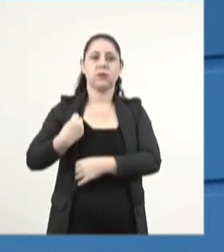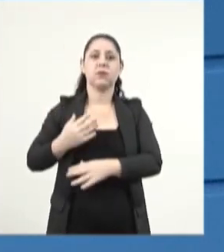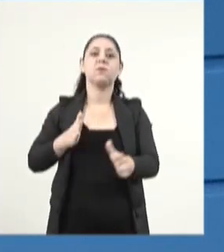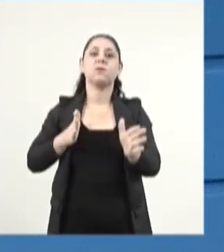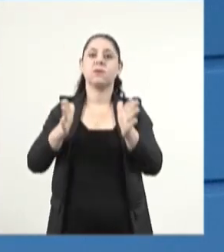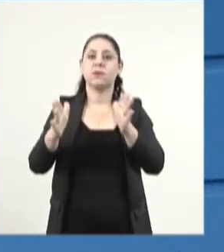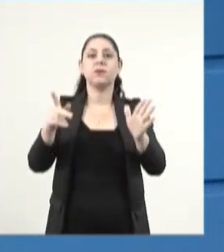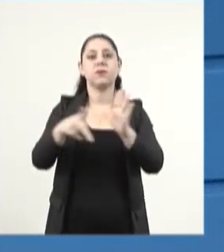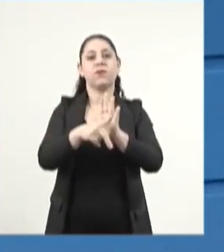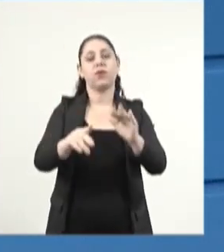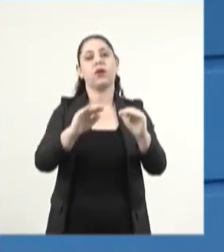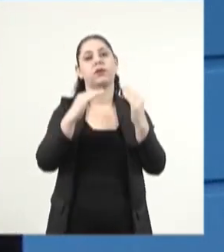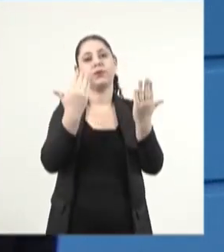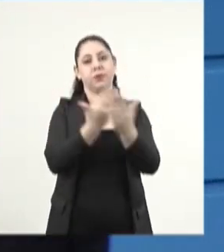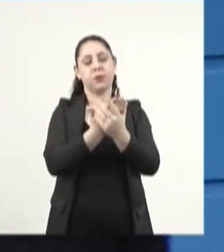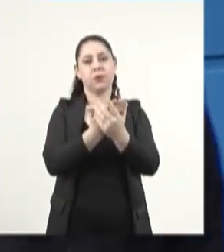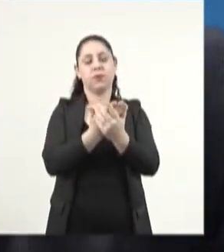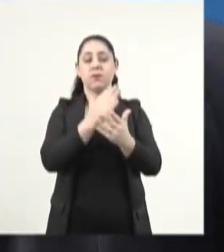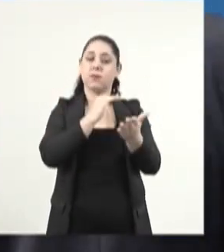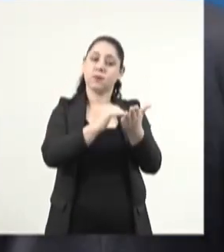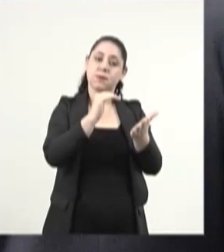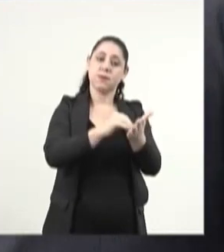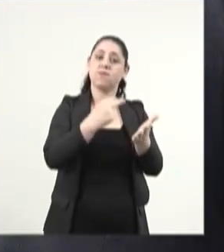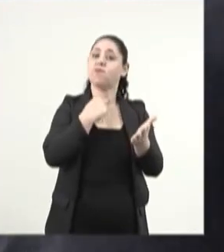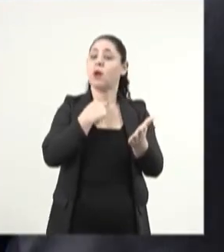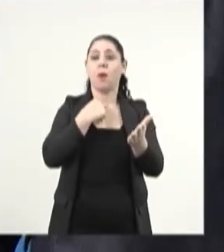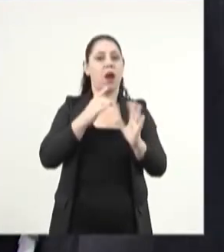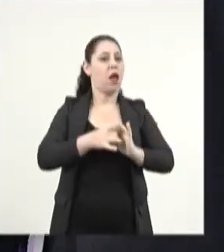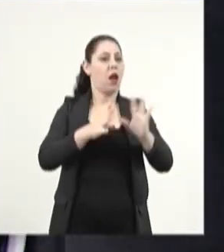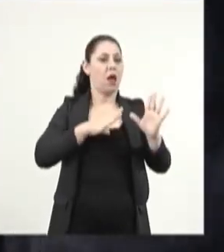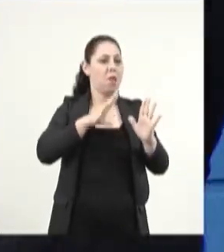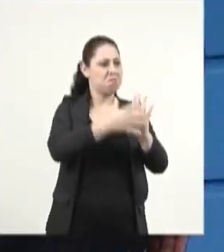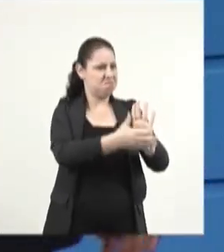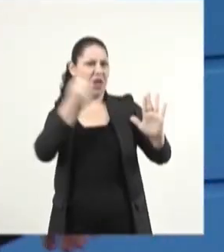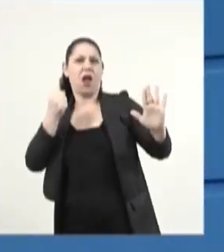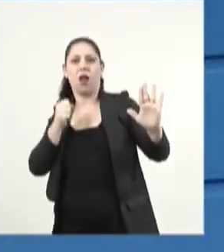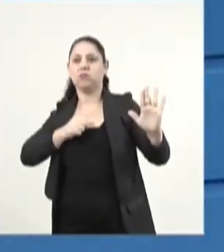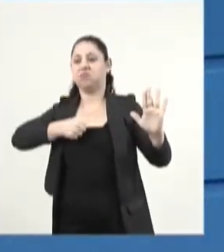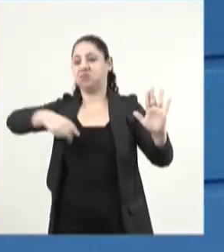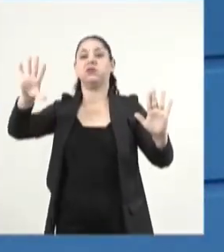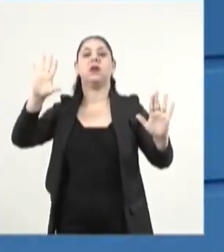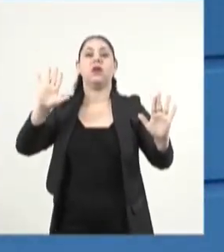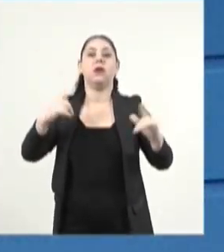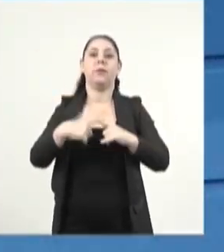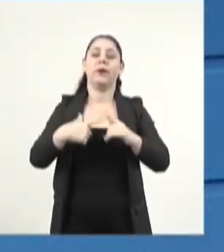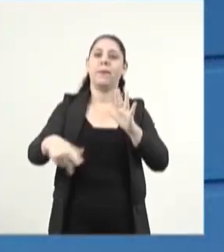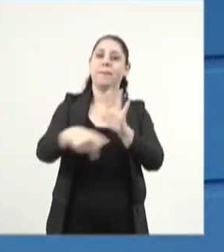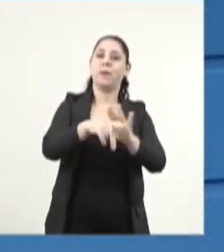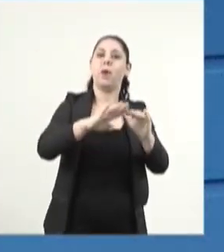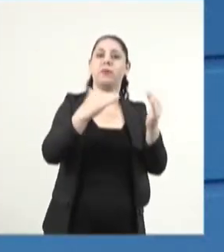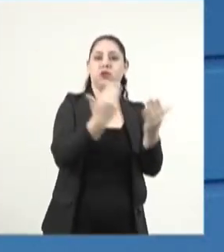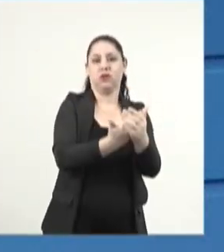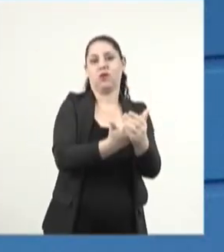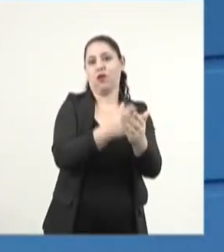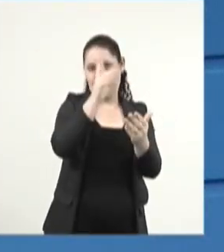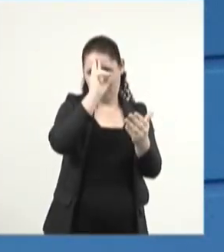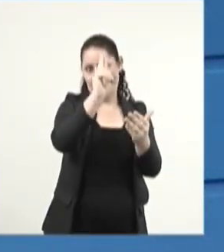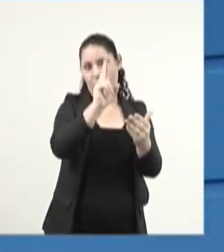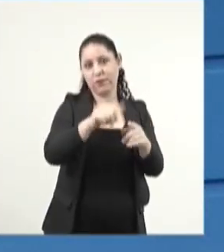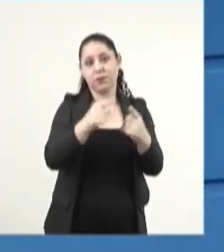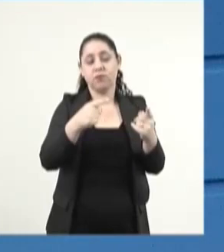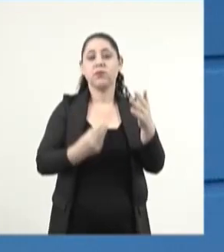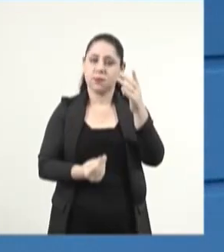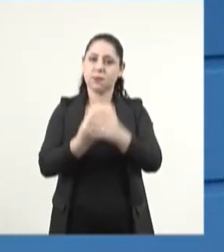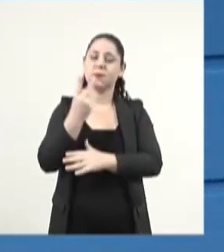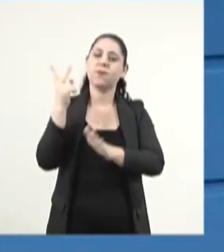do acervo da escola. Então a Secretaria Estadual de Educação, ela não tem autoridade para retirar o livro, porque ele pertence ao acervo da escola.